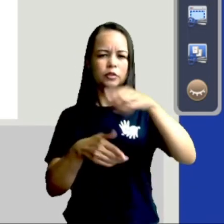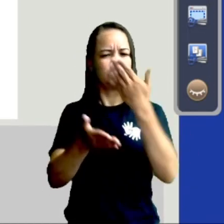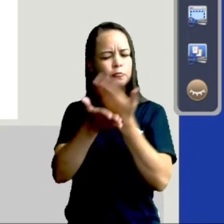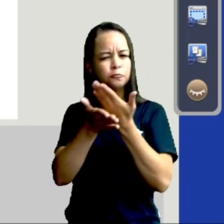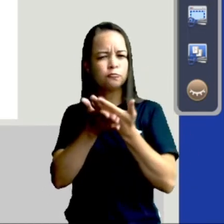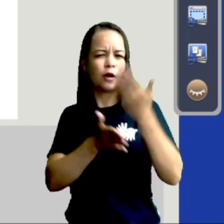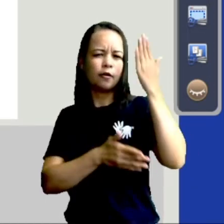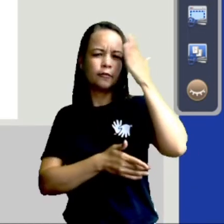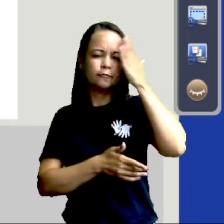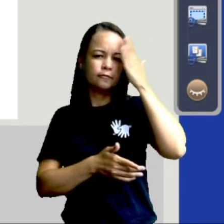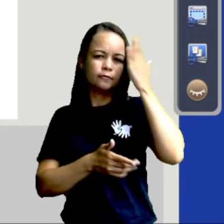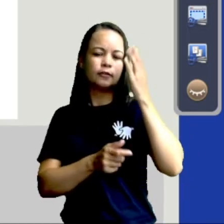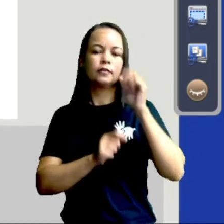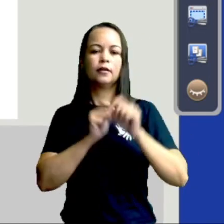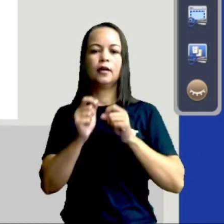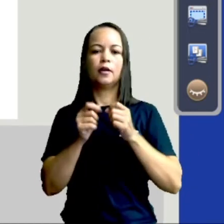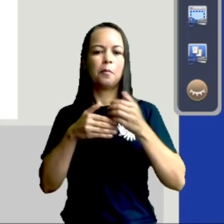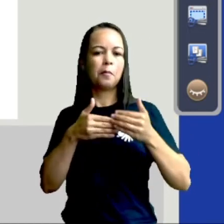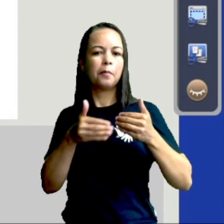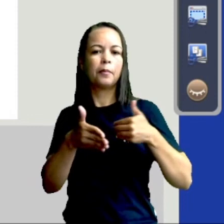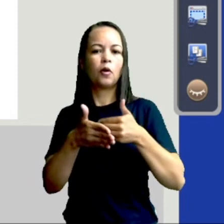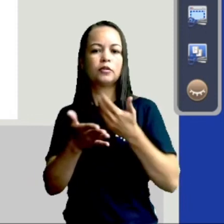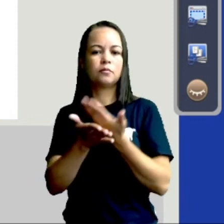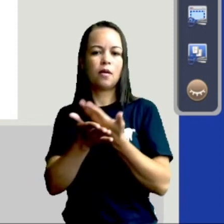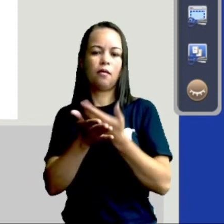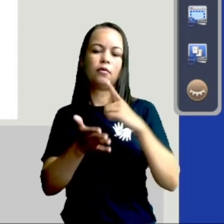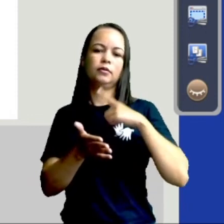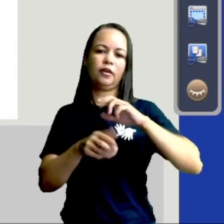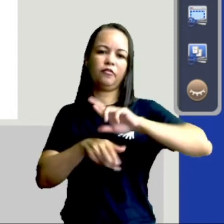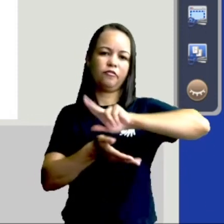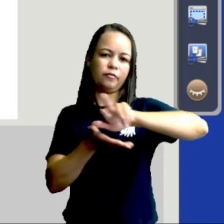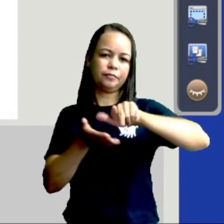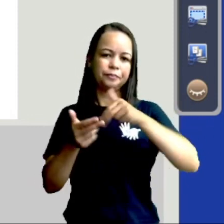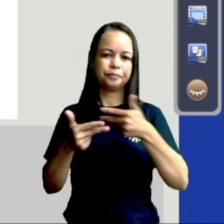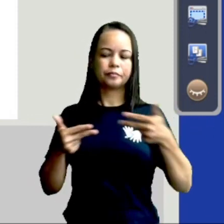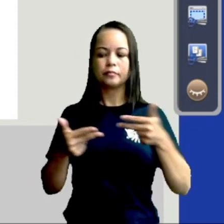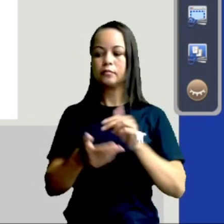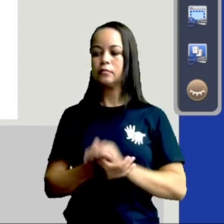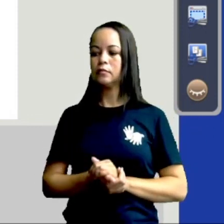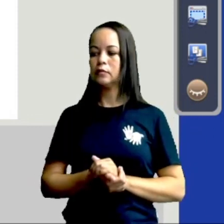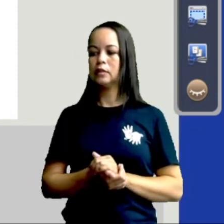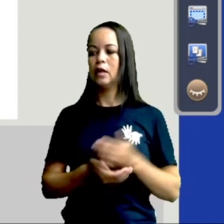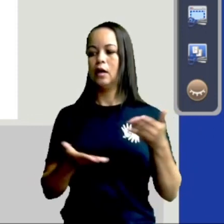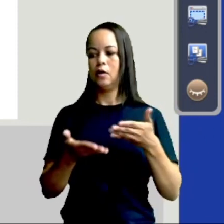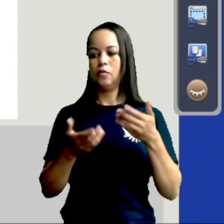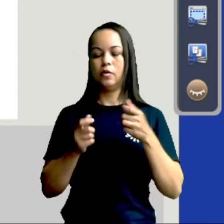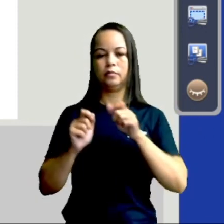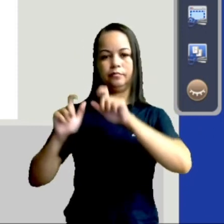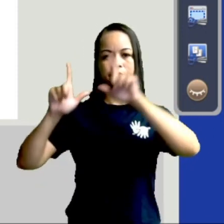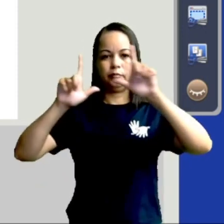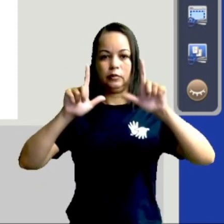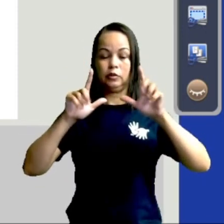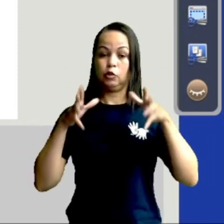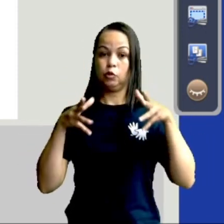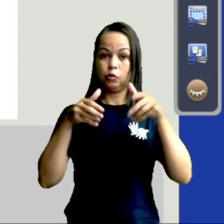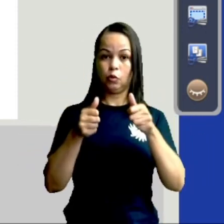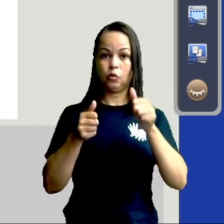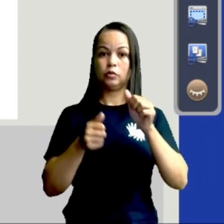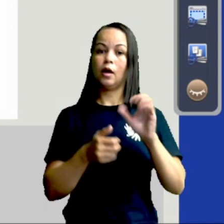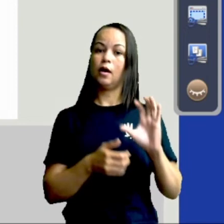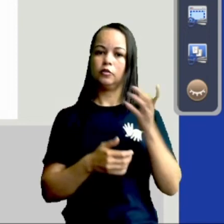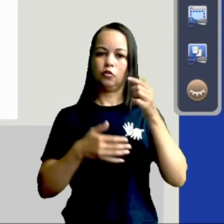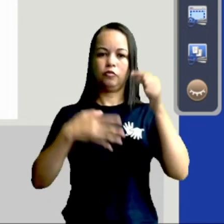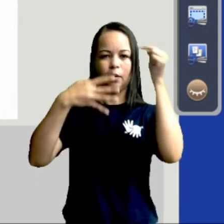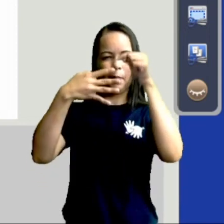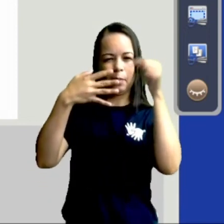bem, entender e próxima aula tem mais coisas. Então, olha aqui uma equação completa, toda resolvida. Então, vamos lá aqui no passo